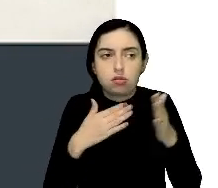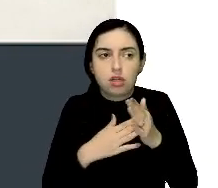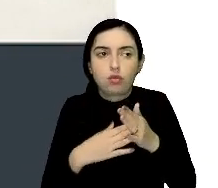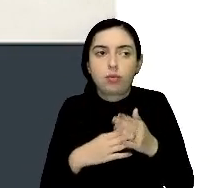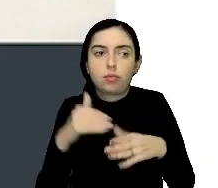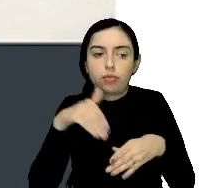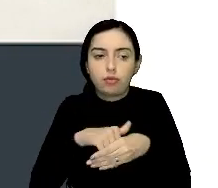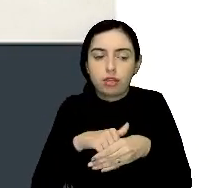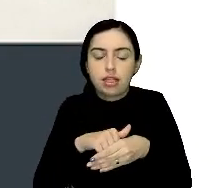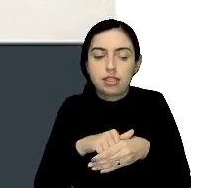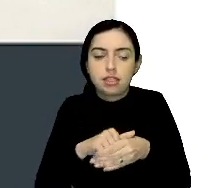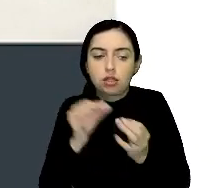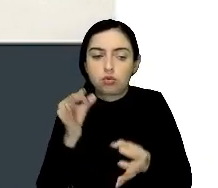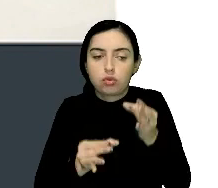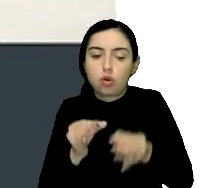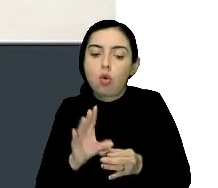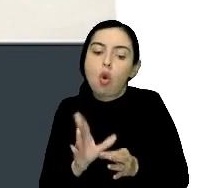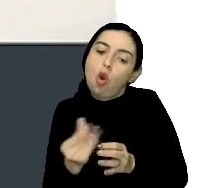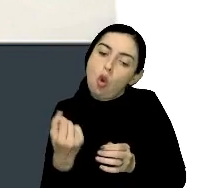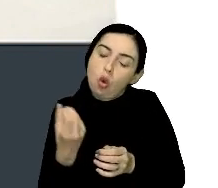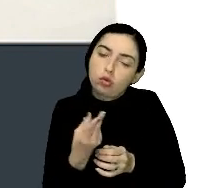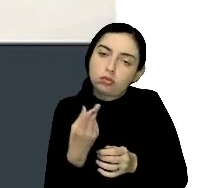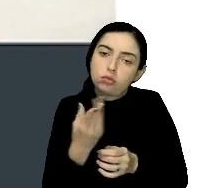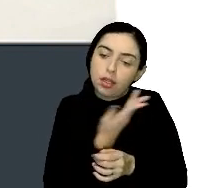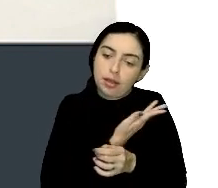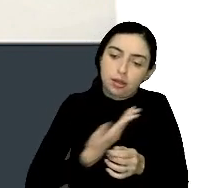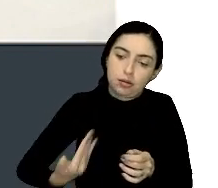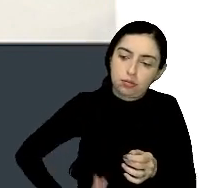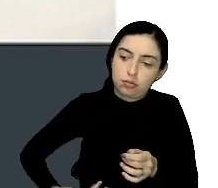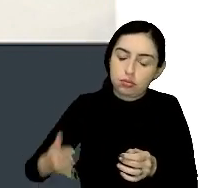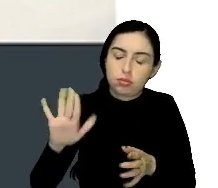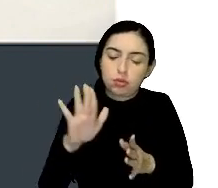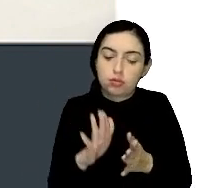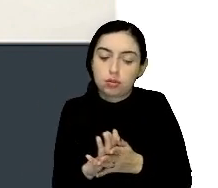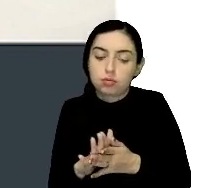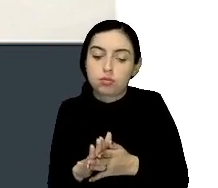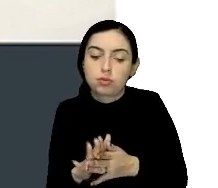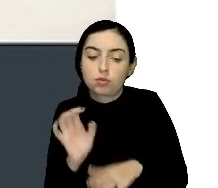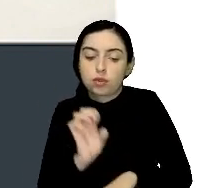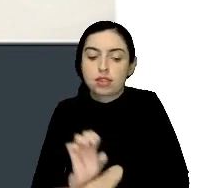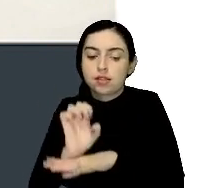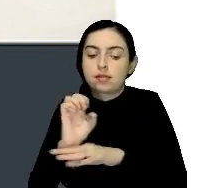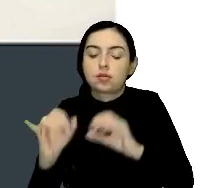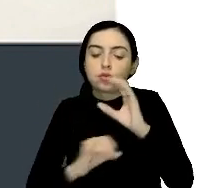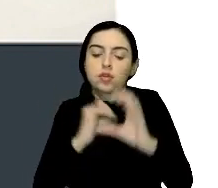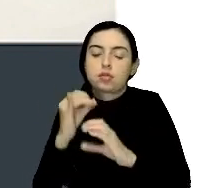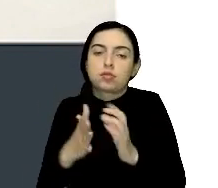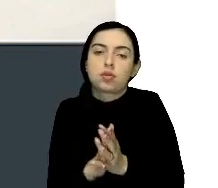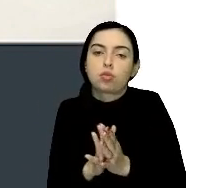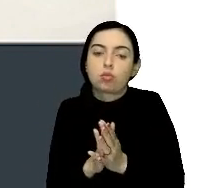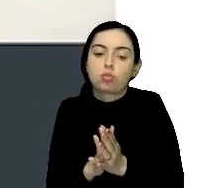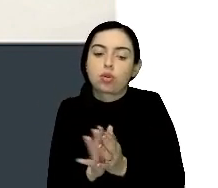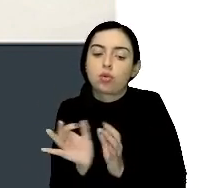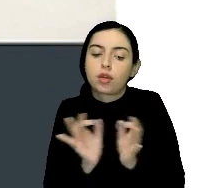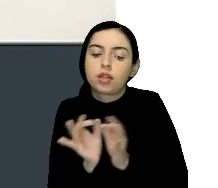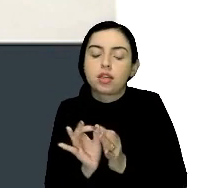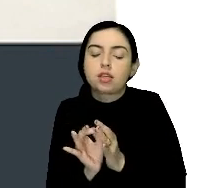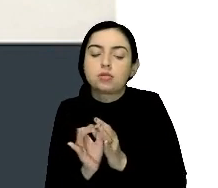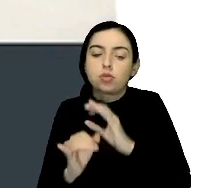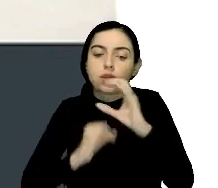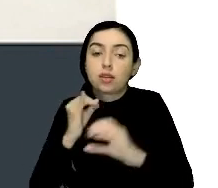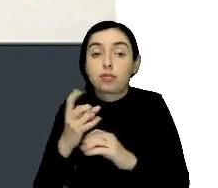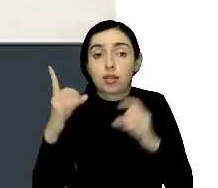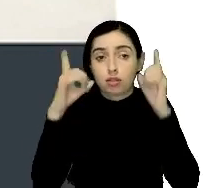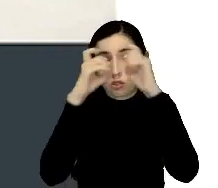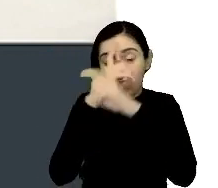assumido pela República Federativa do Brasil perante organismo internacional ou Estado estrangeiro. O organismo internacional, a gente já tem essas dificuldades, né? O